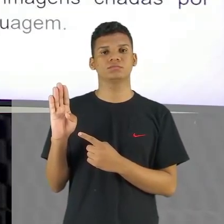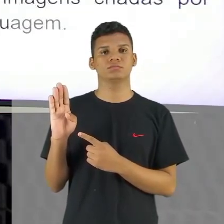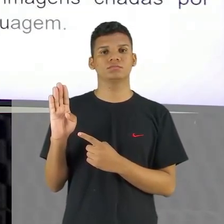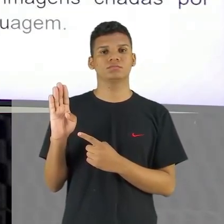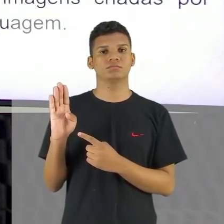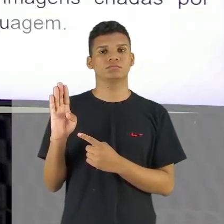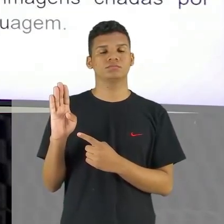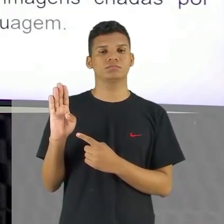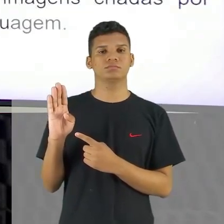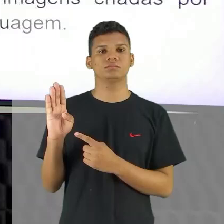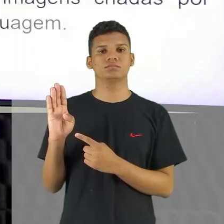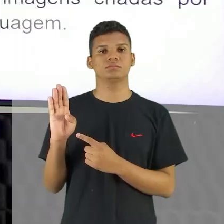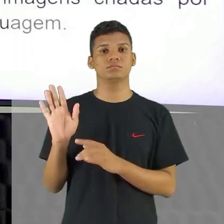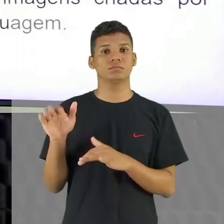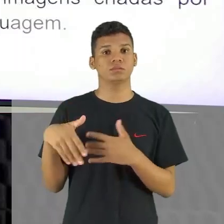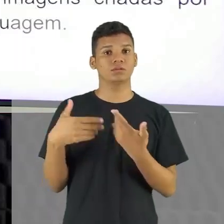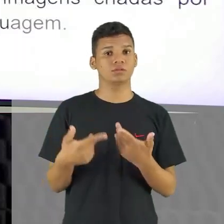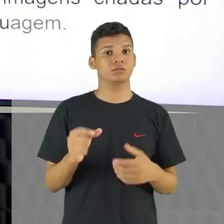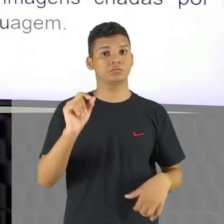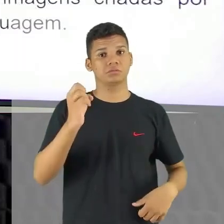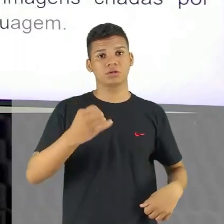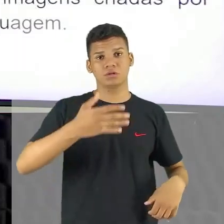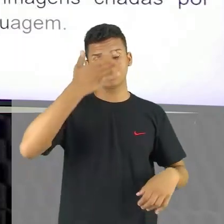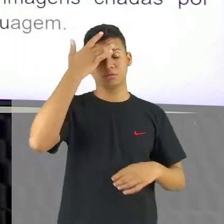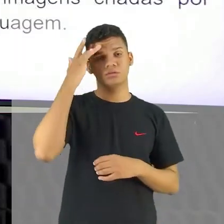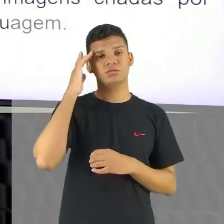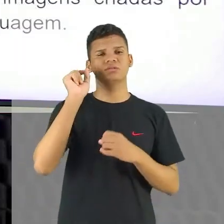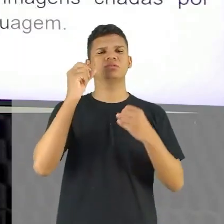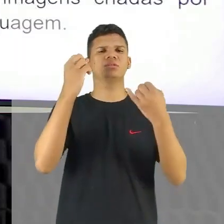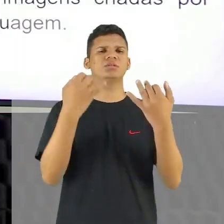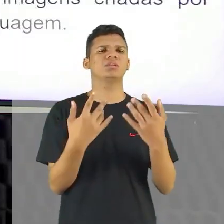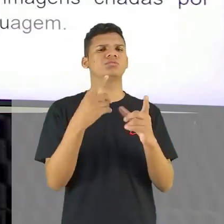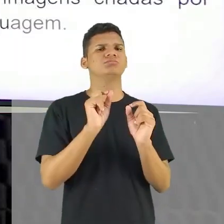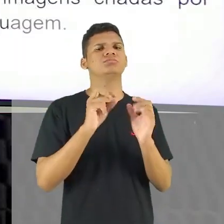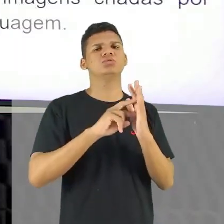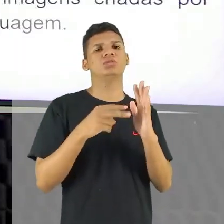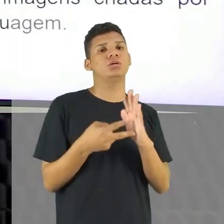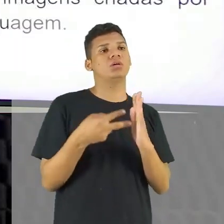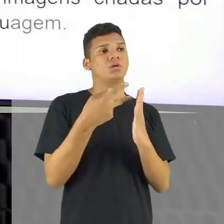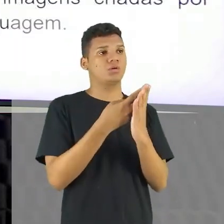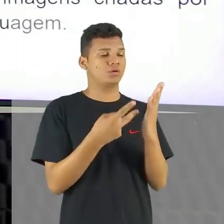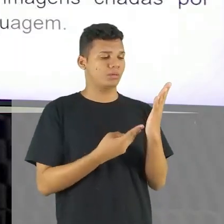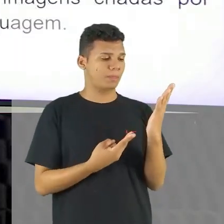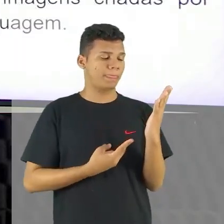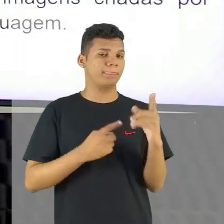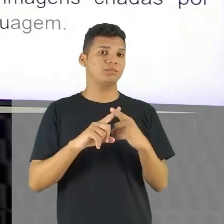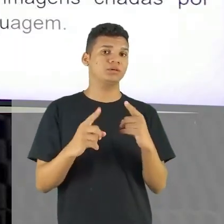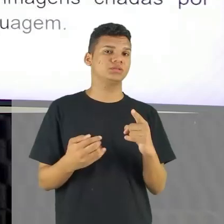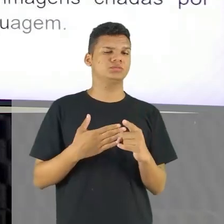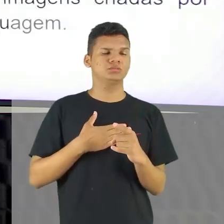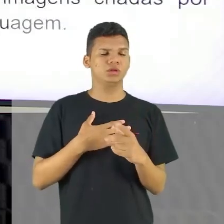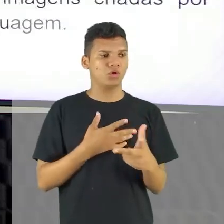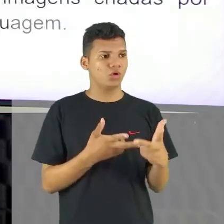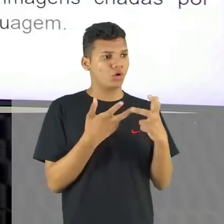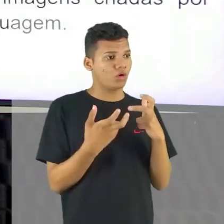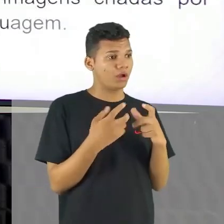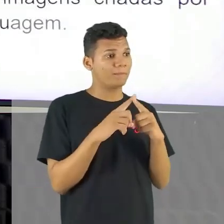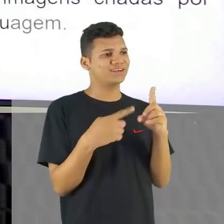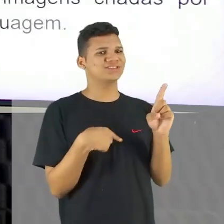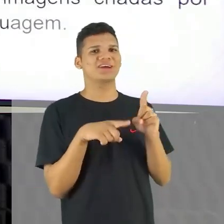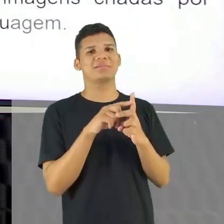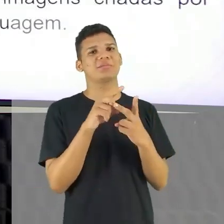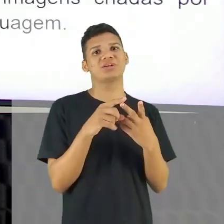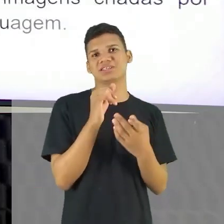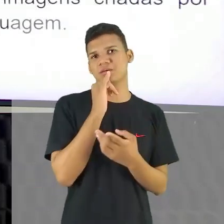da rebelião mineira. Gente, eu poético, subjetividade, a minha forma de ver, até a minha opinião